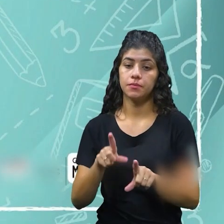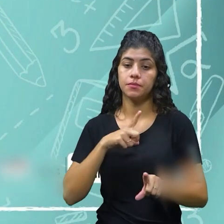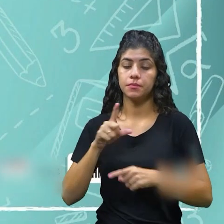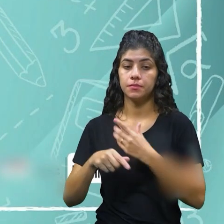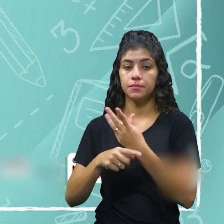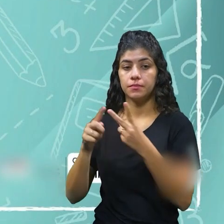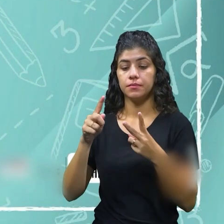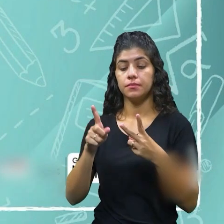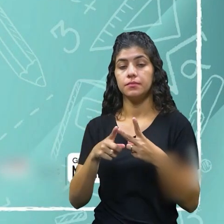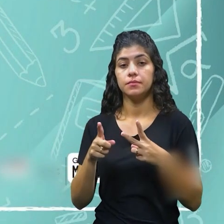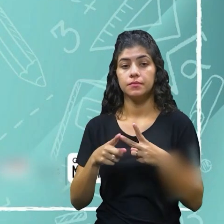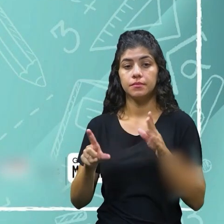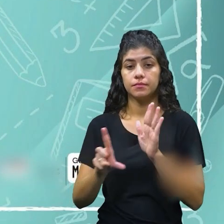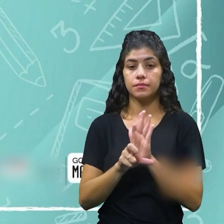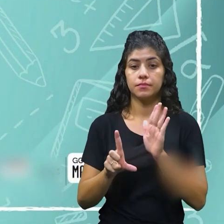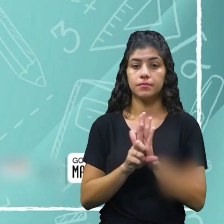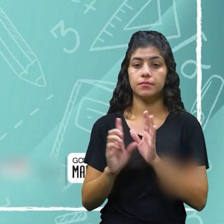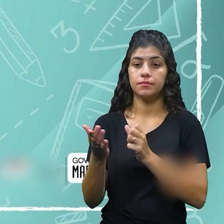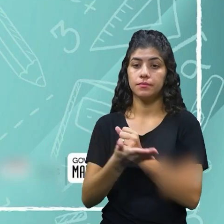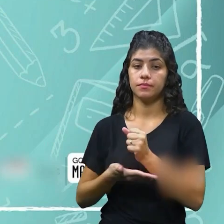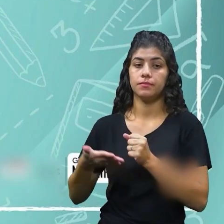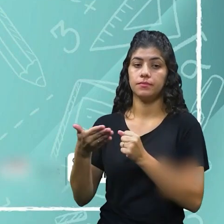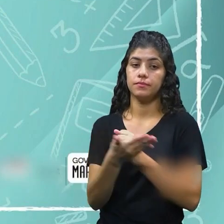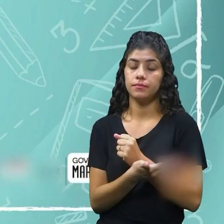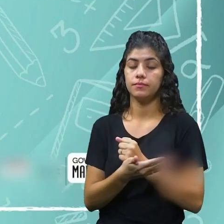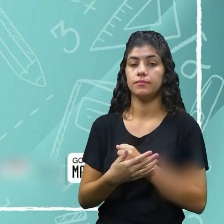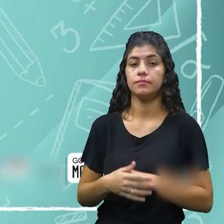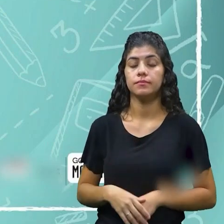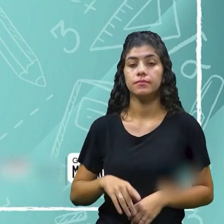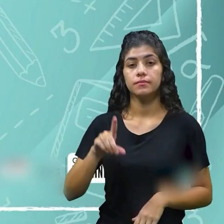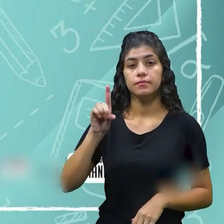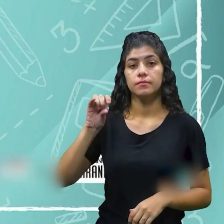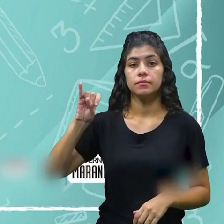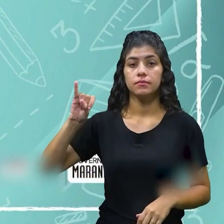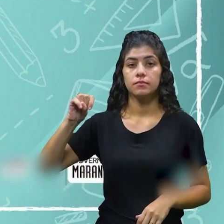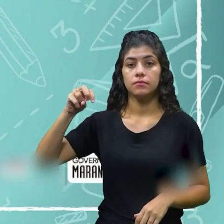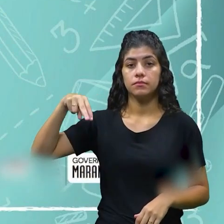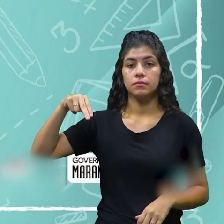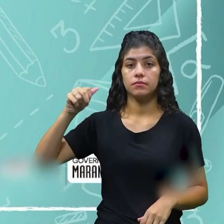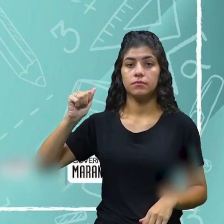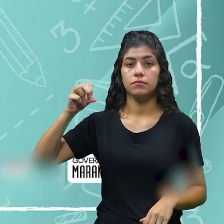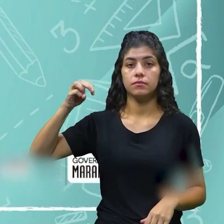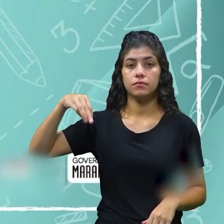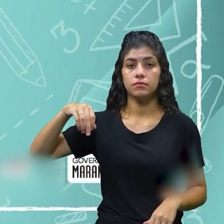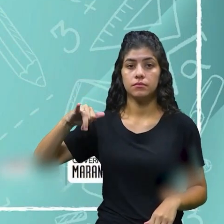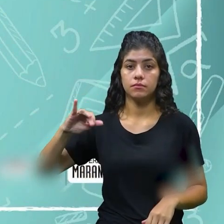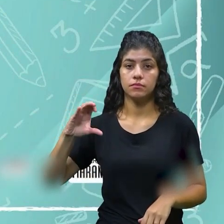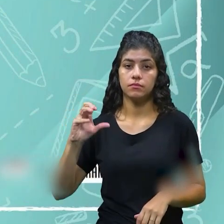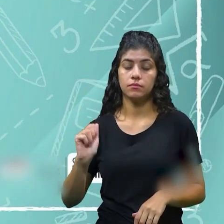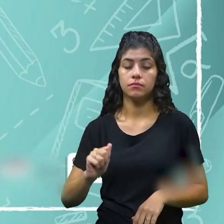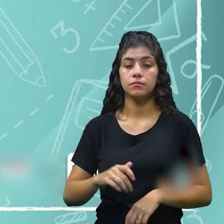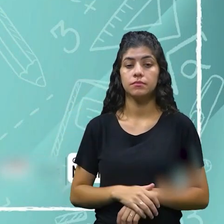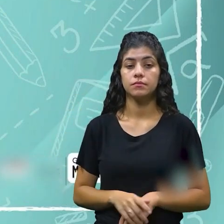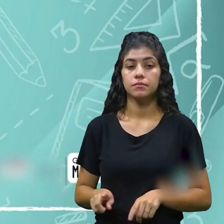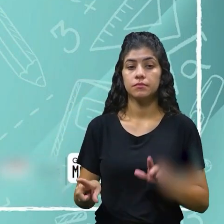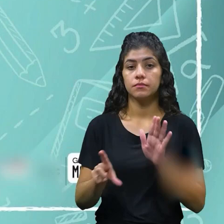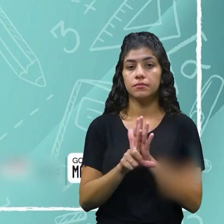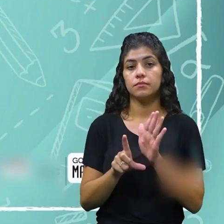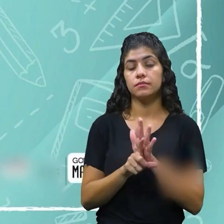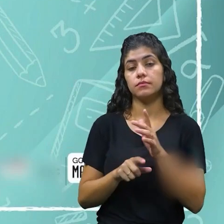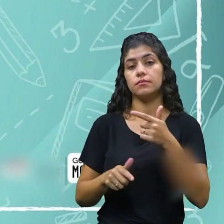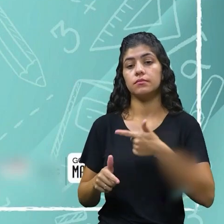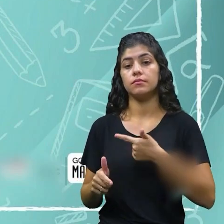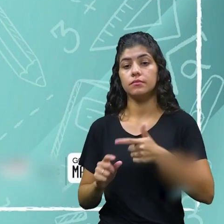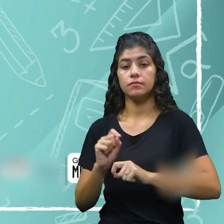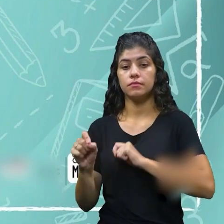aqui a segunda lei de Newton, né, que é o princípio fundamental da dinâmica, que trata justamente sobre esse exemplo. A segunda lei de